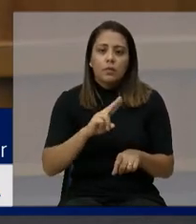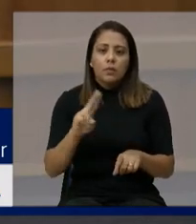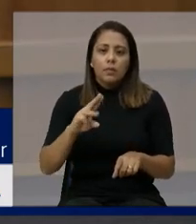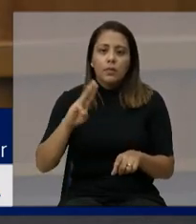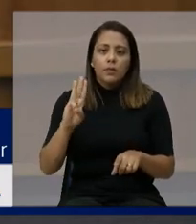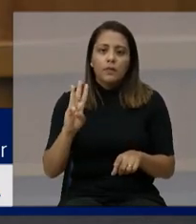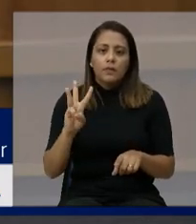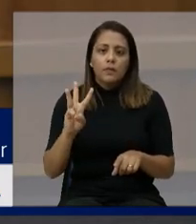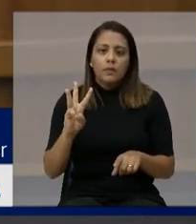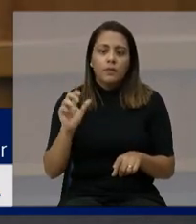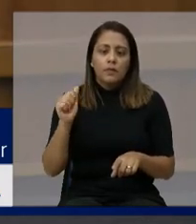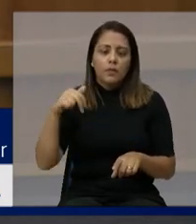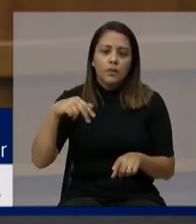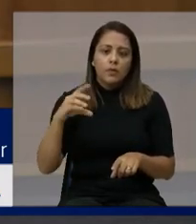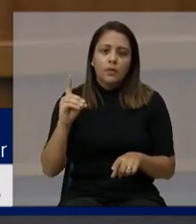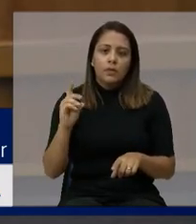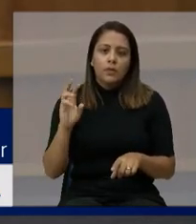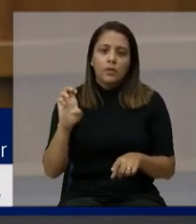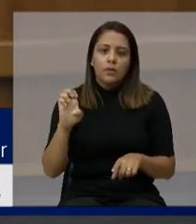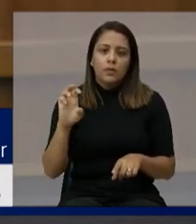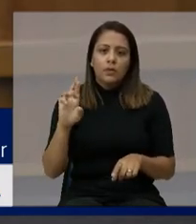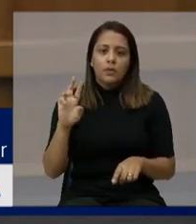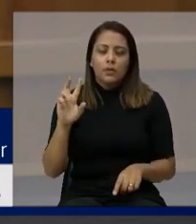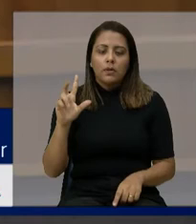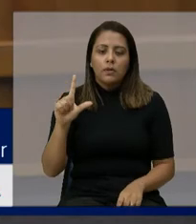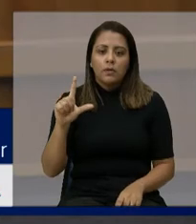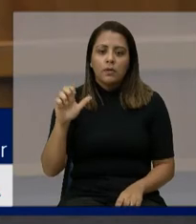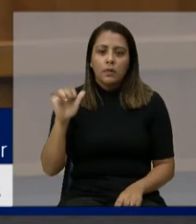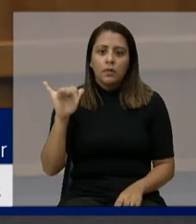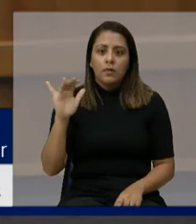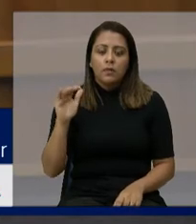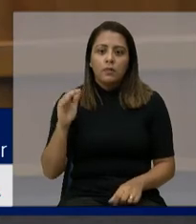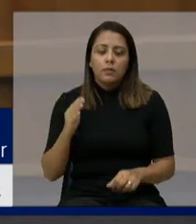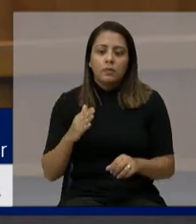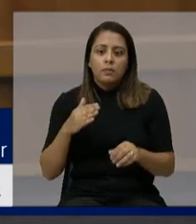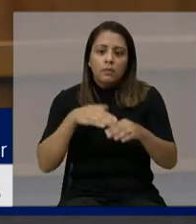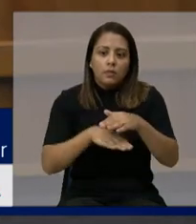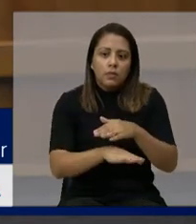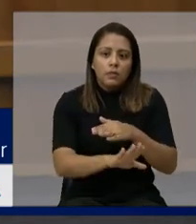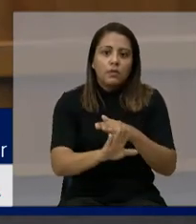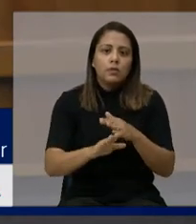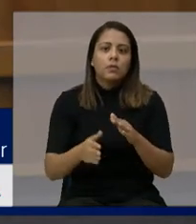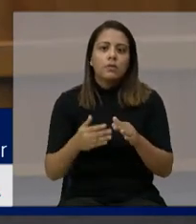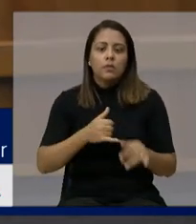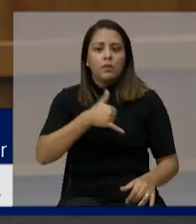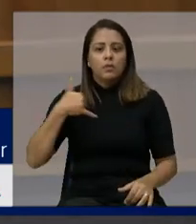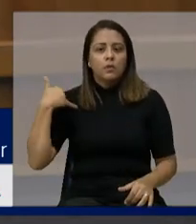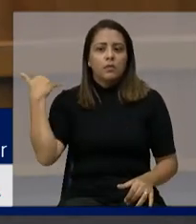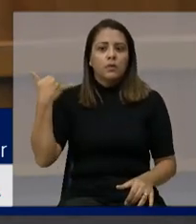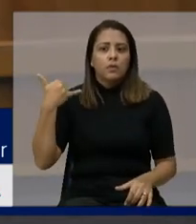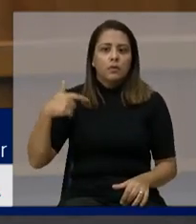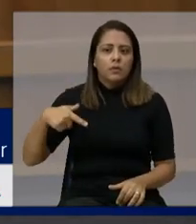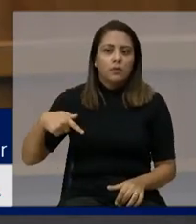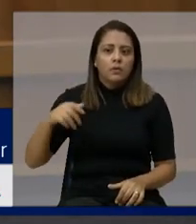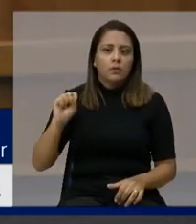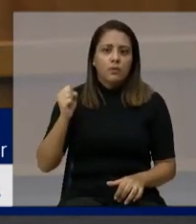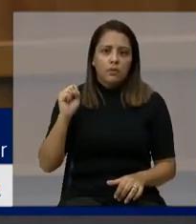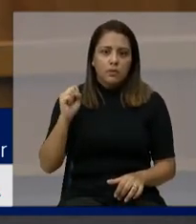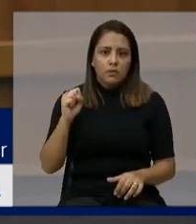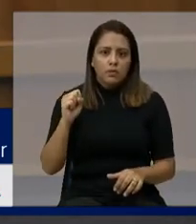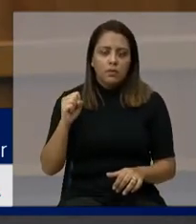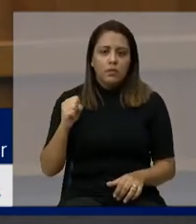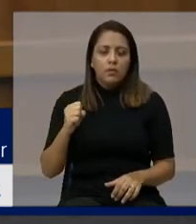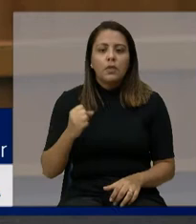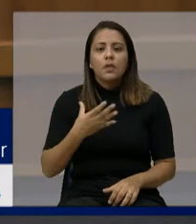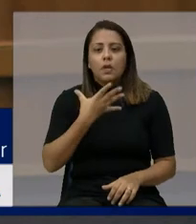foi sepultado no cemitério Padre Rodolfo Komorik, tinha 78 anos. O senhor Vanderlei Godoy é pai